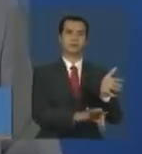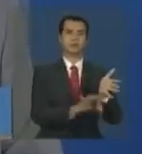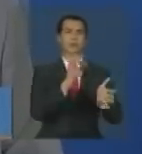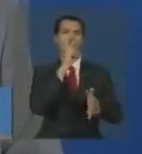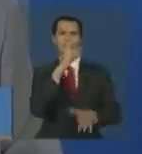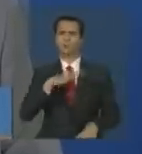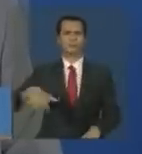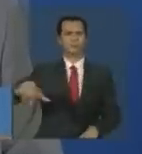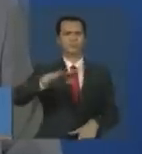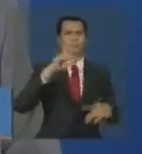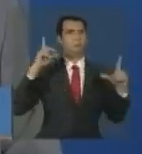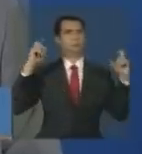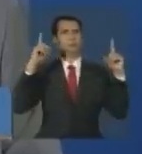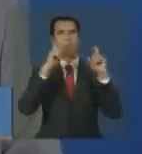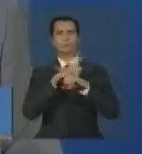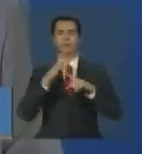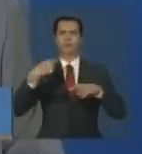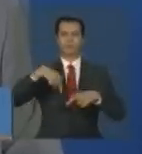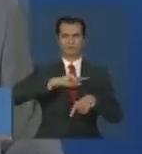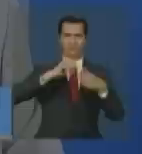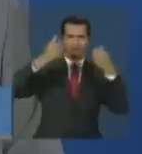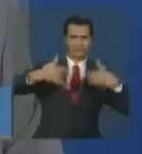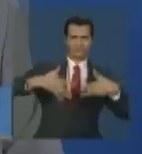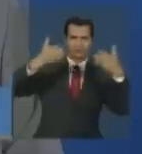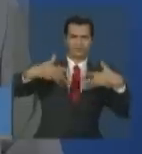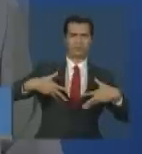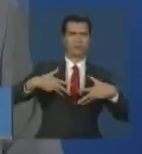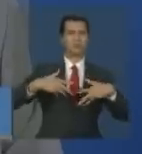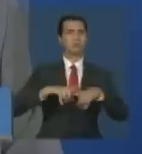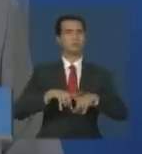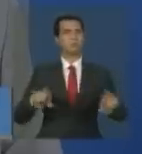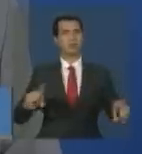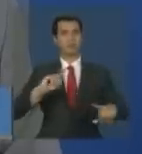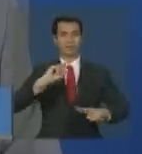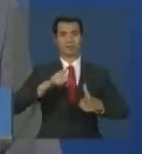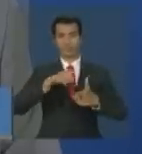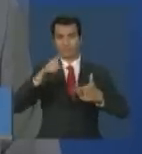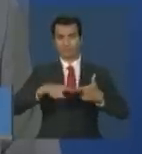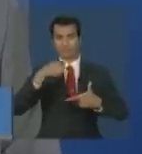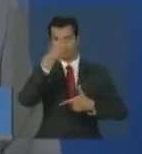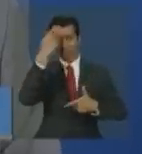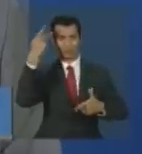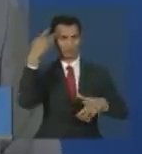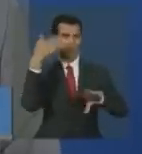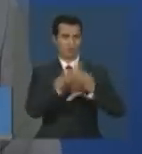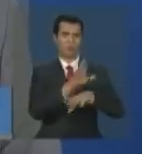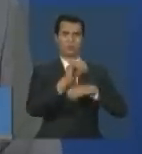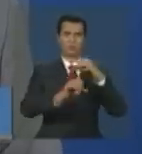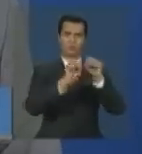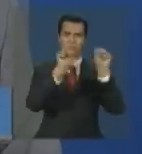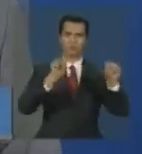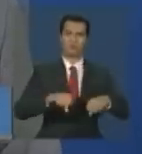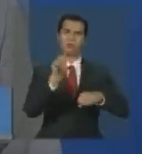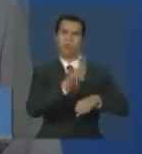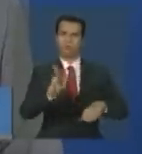parece um pouquinho complicado a gente falando assim, mas quando as pessoas começam na prática a utilizar isso,